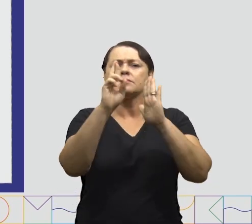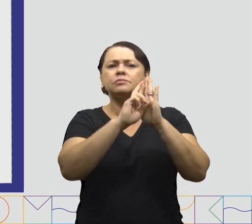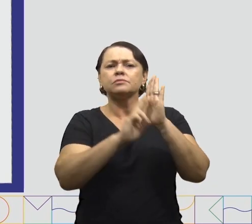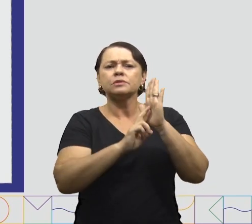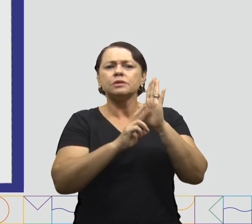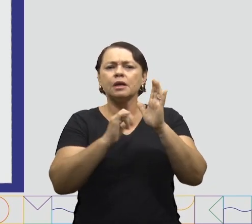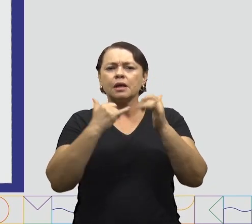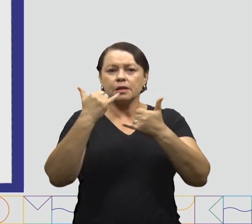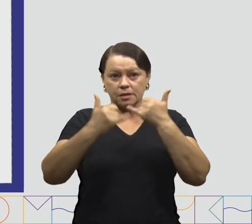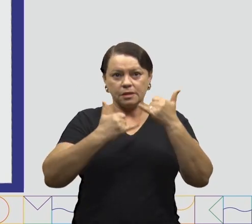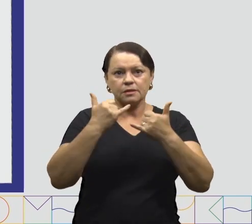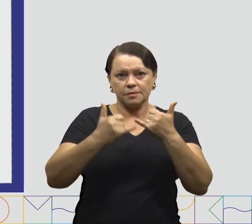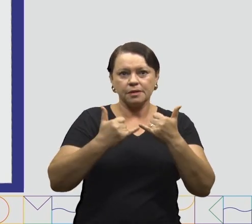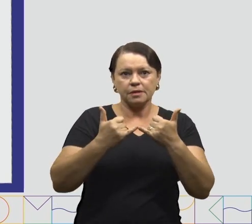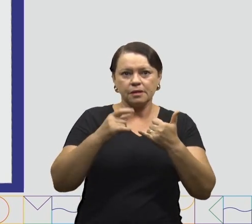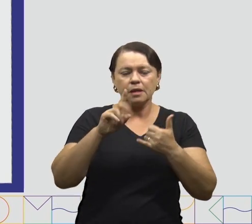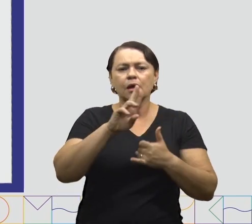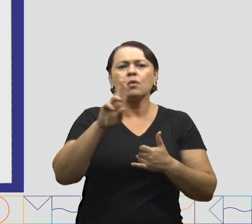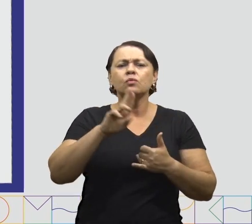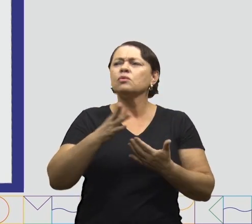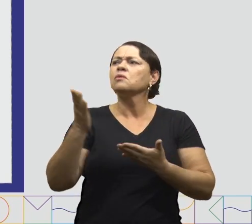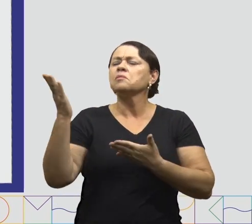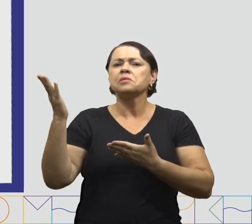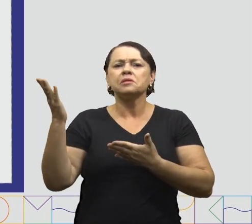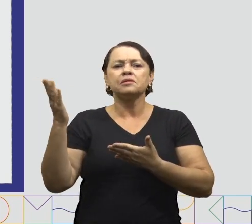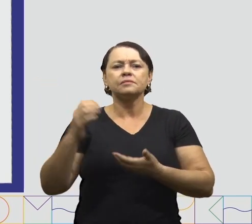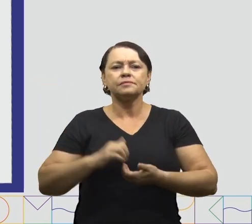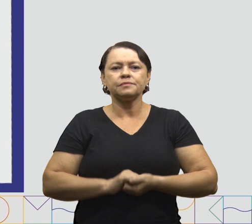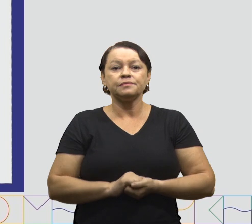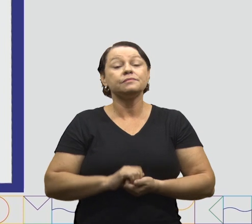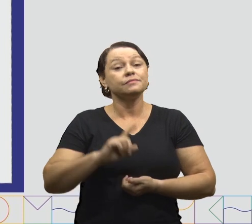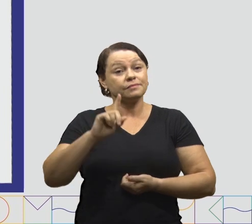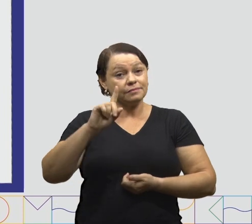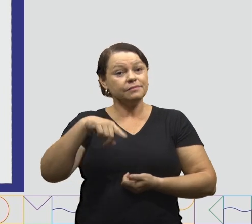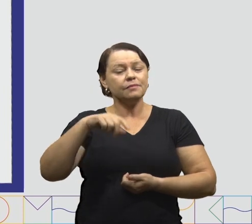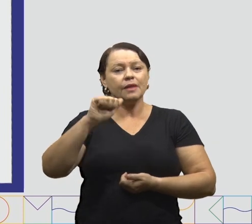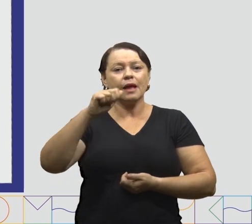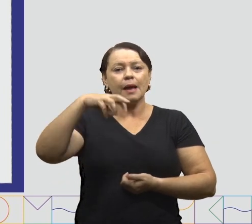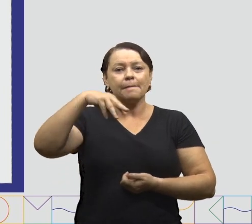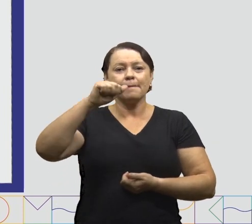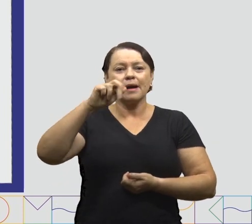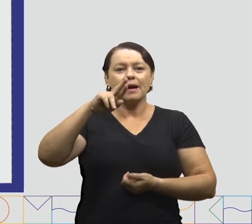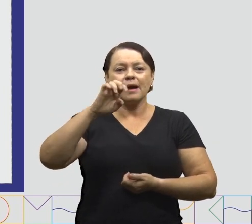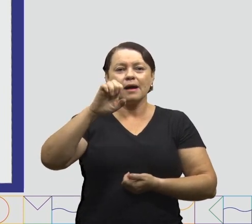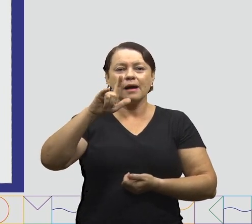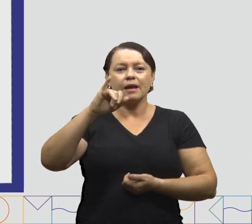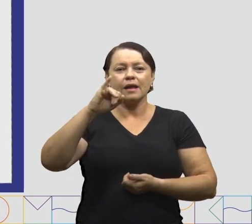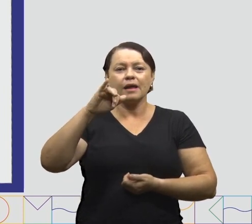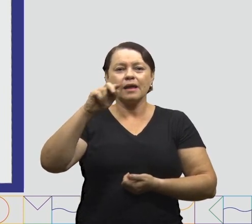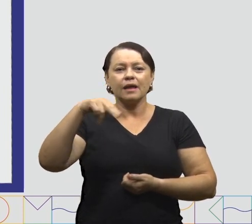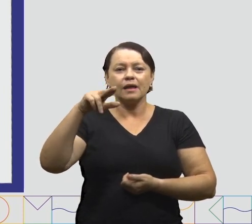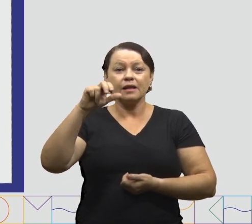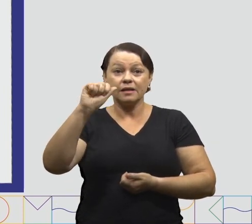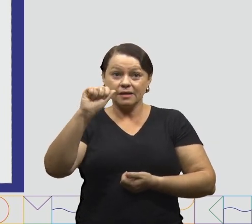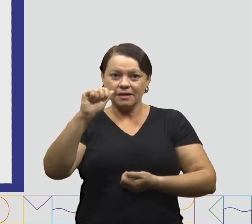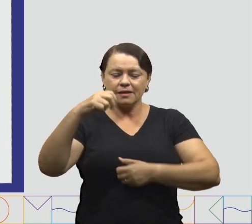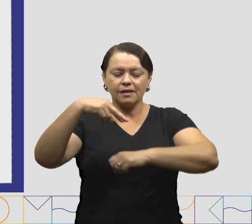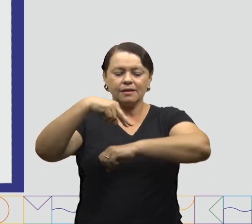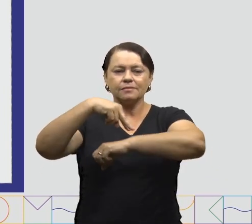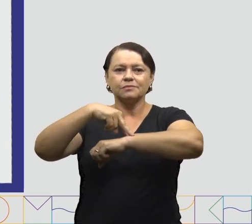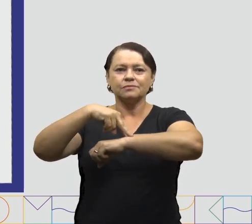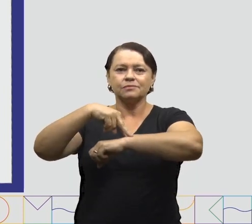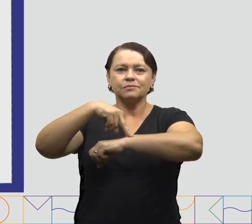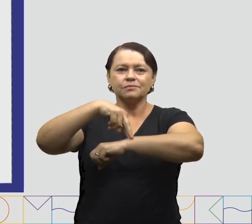as regras dessa brincadeira? Você sabe o nome dessa brincadeira? Isso mesmo, a